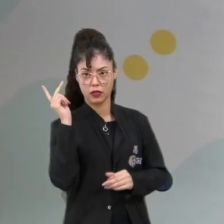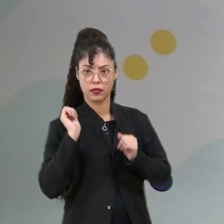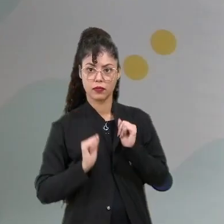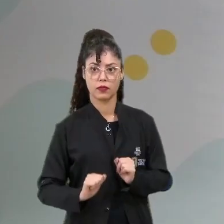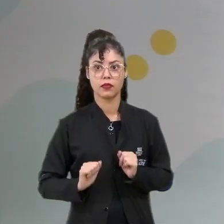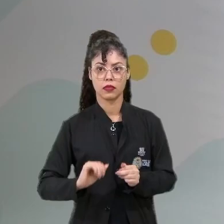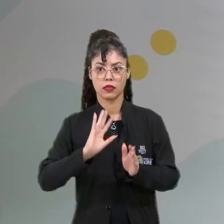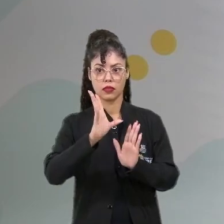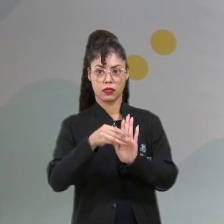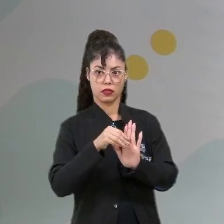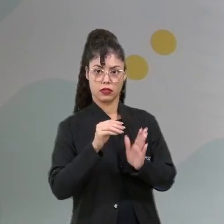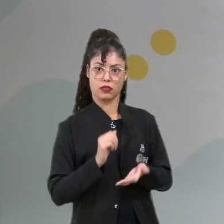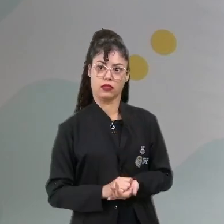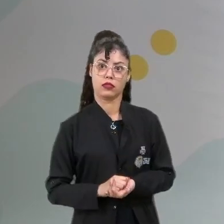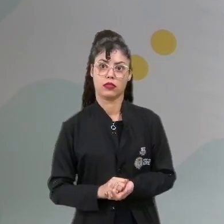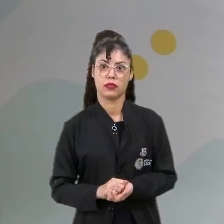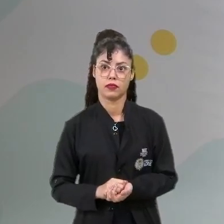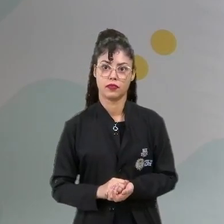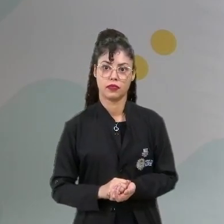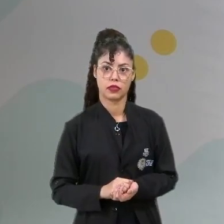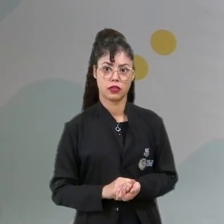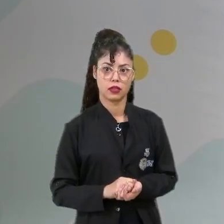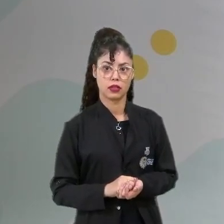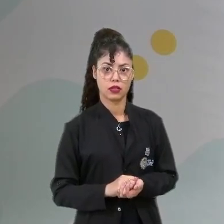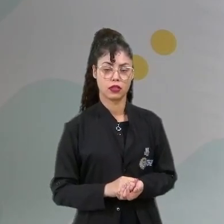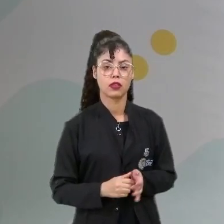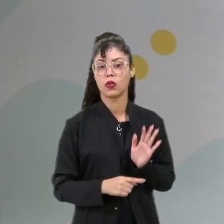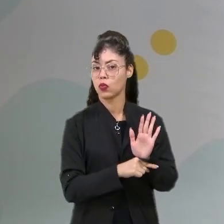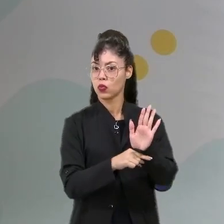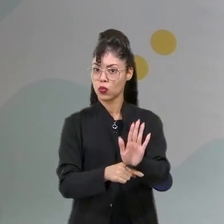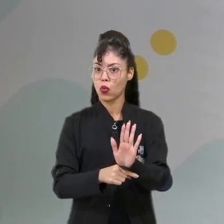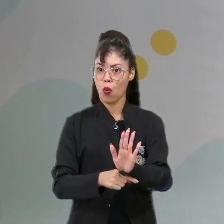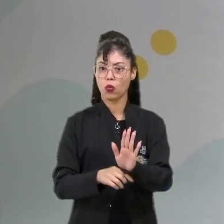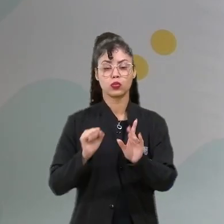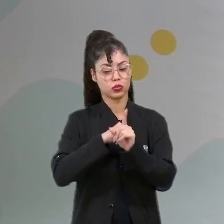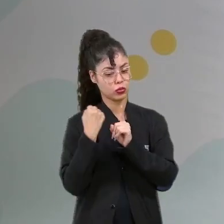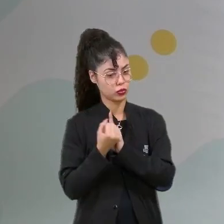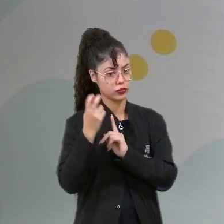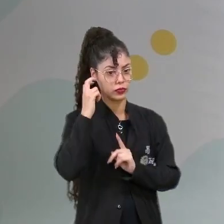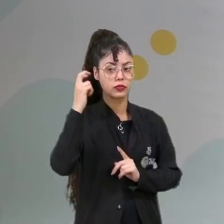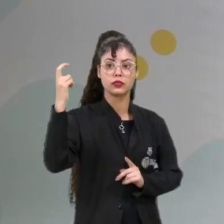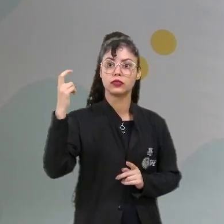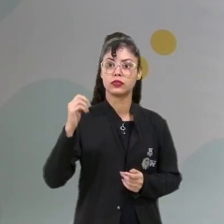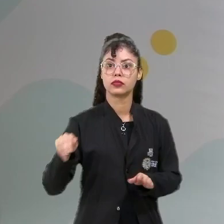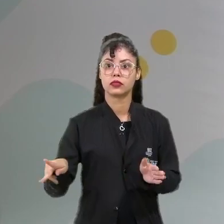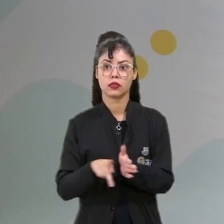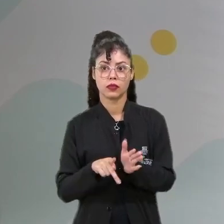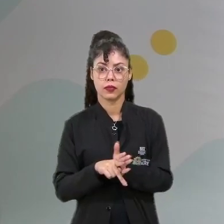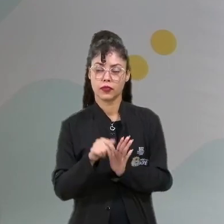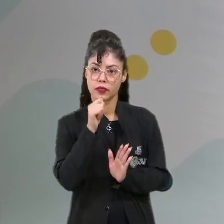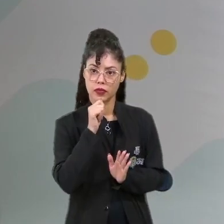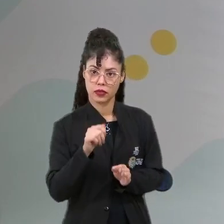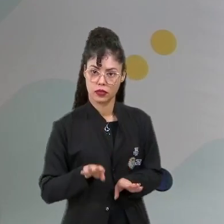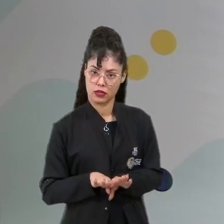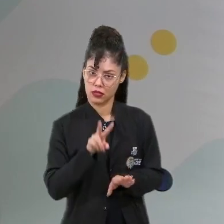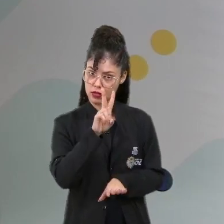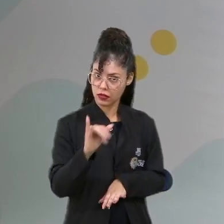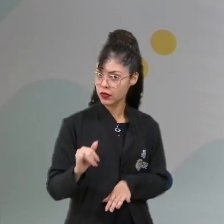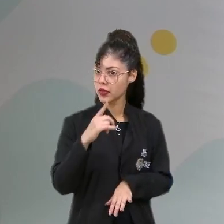pode colocar, né, um repertório sociocultural que é legitimado, ou seja,